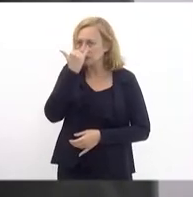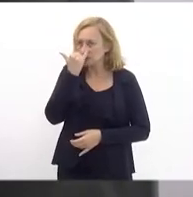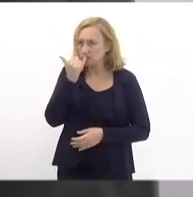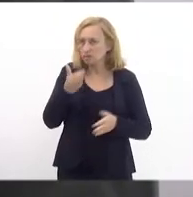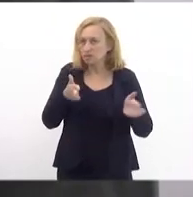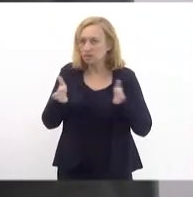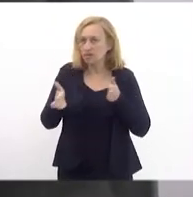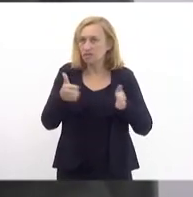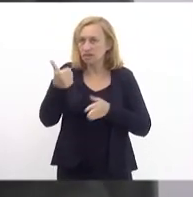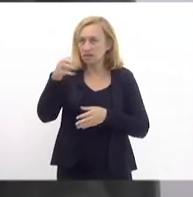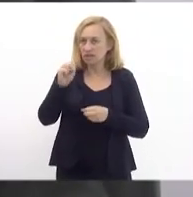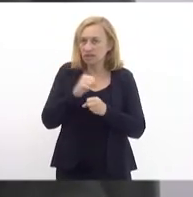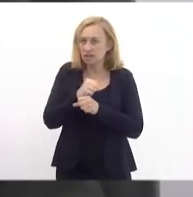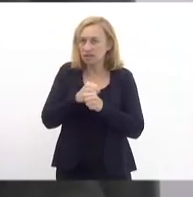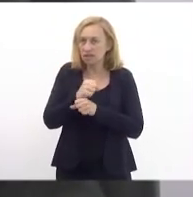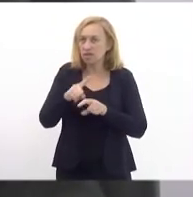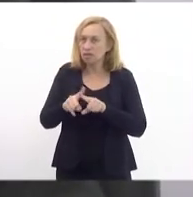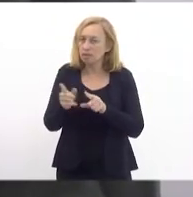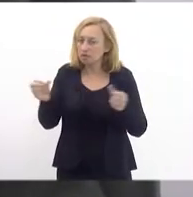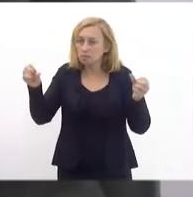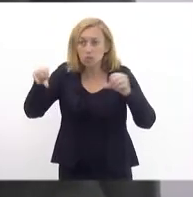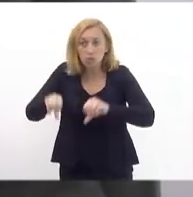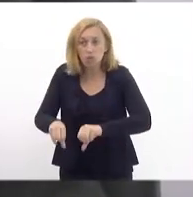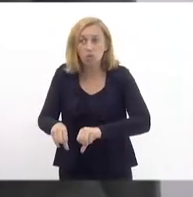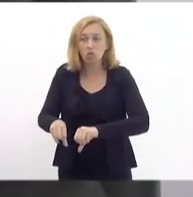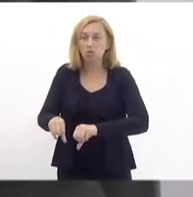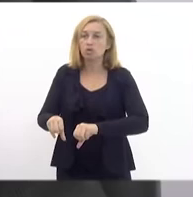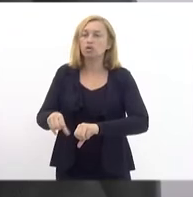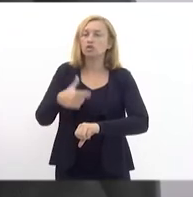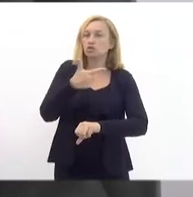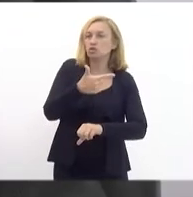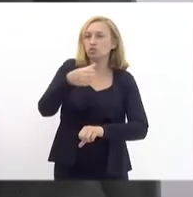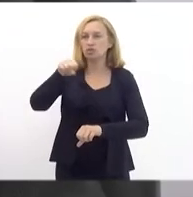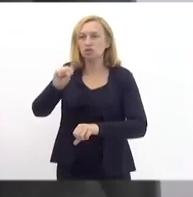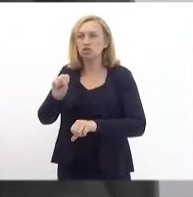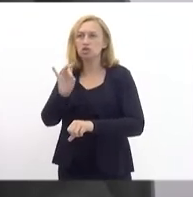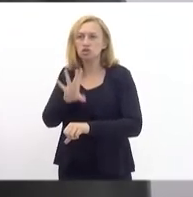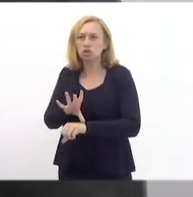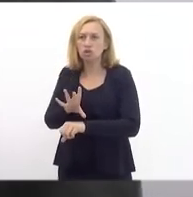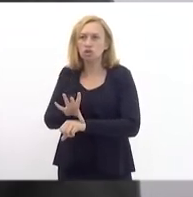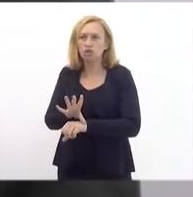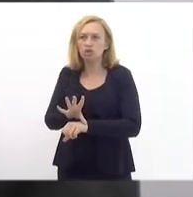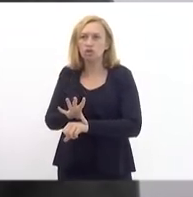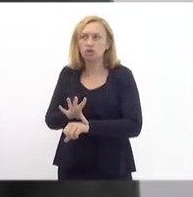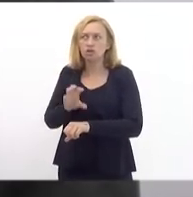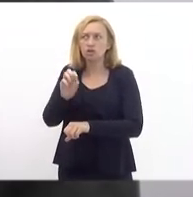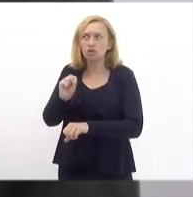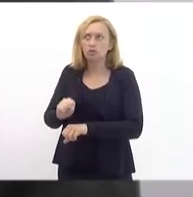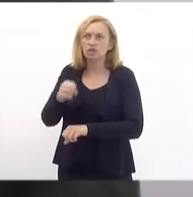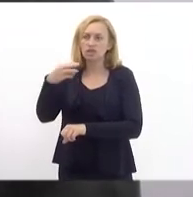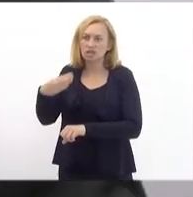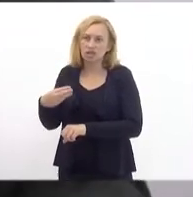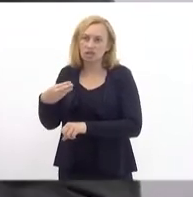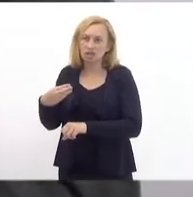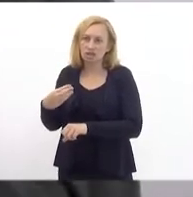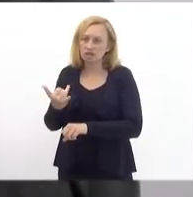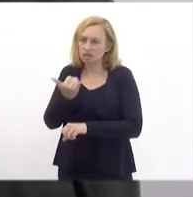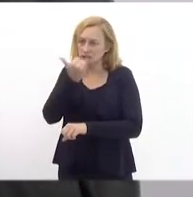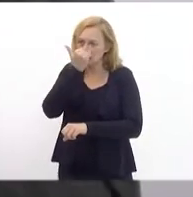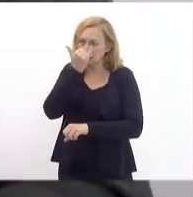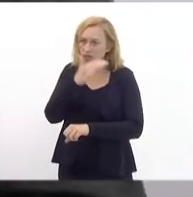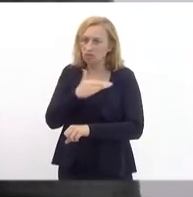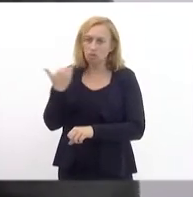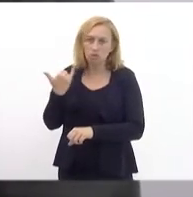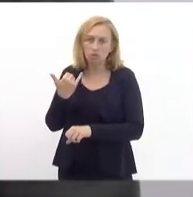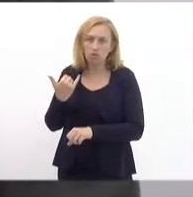10 anos, sendo que a situação foi piorando, porque em 2018, só em 2018, foram 83 ocorrências com mortes,